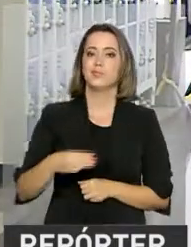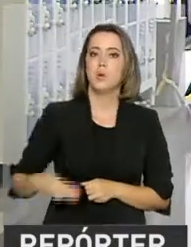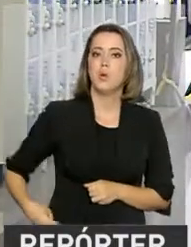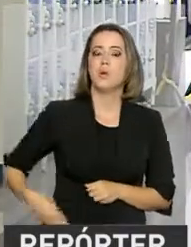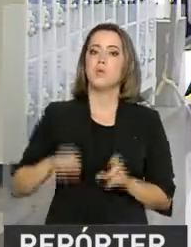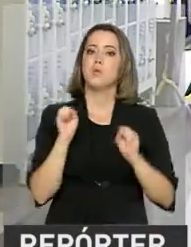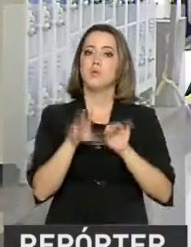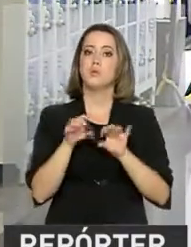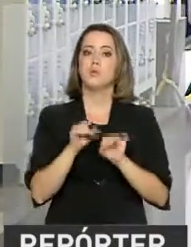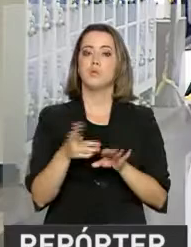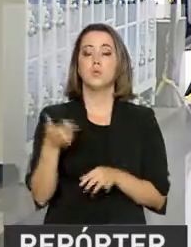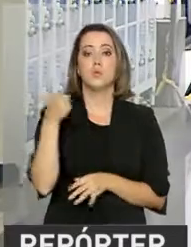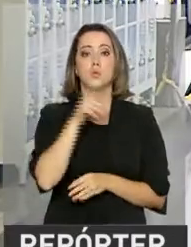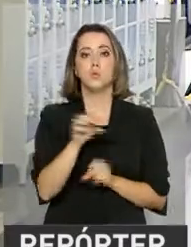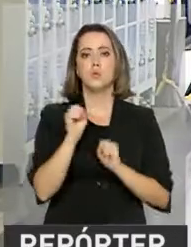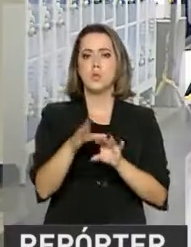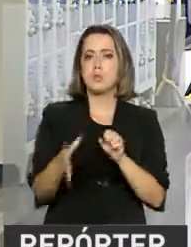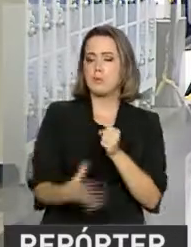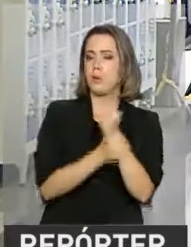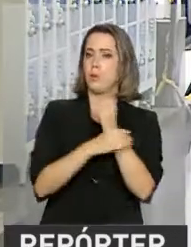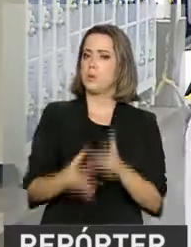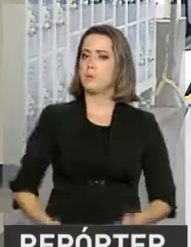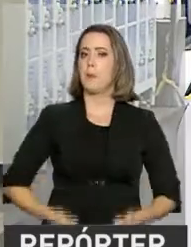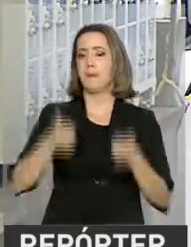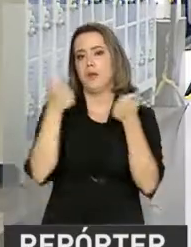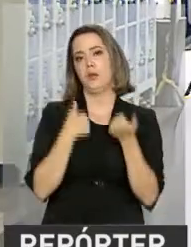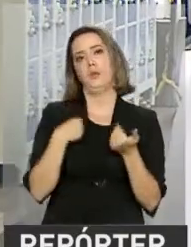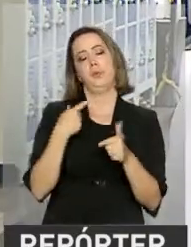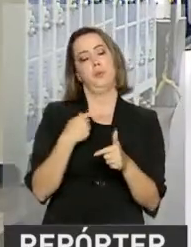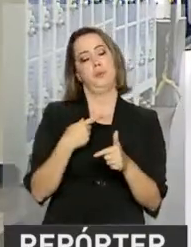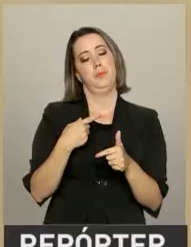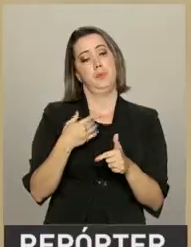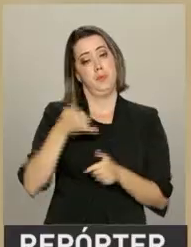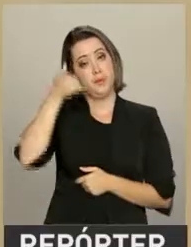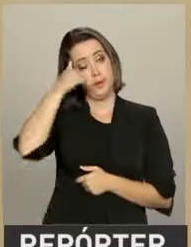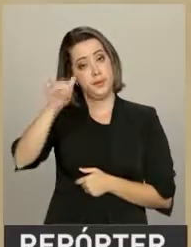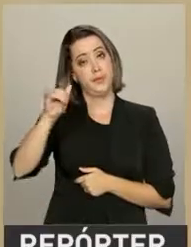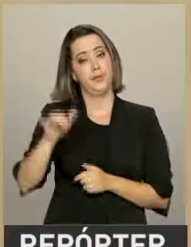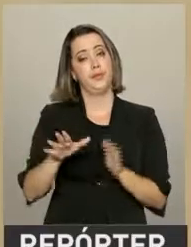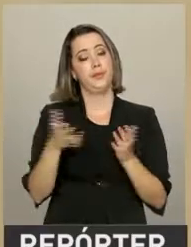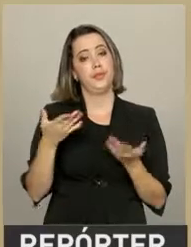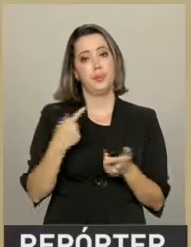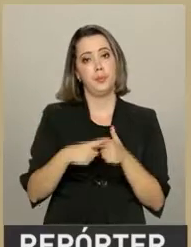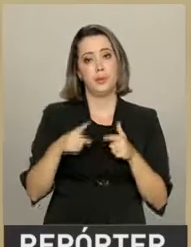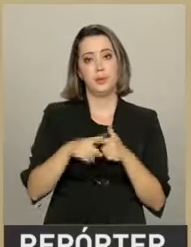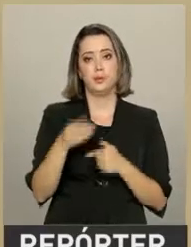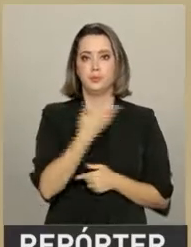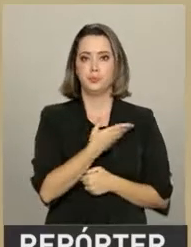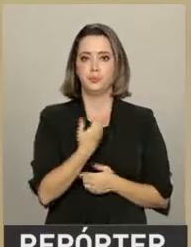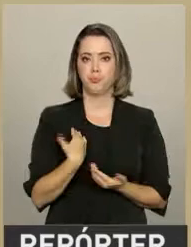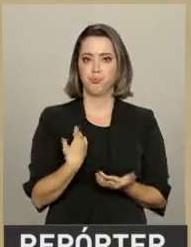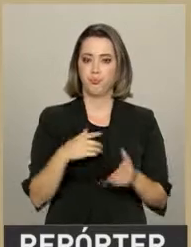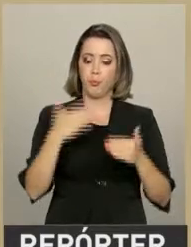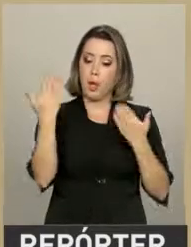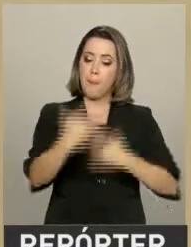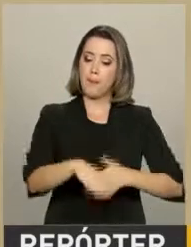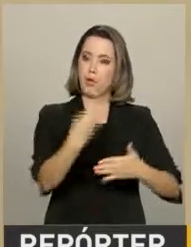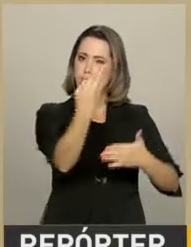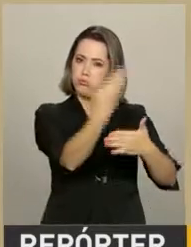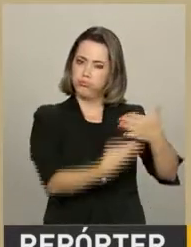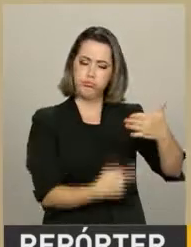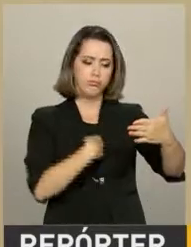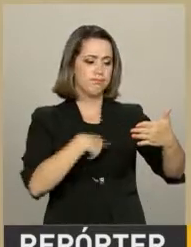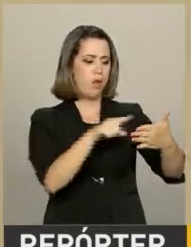educação reforçou a segurança para evitar fraudes os cadernos de questão serão identificados com nome número